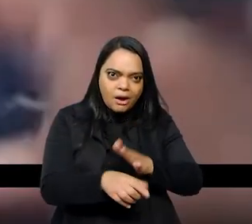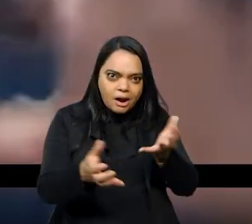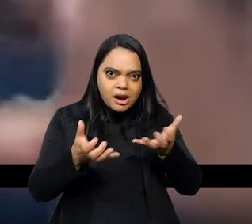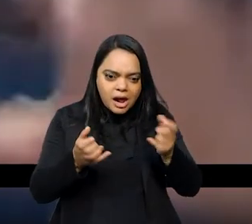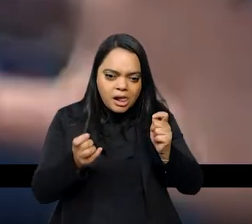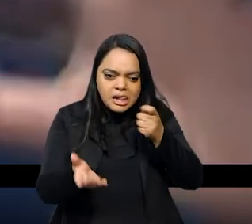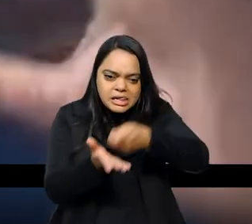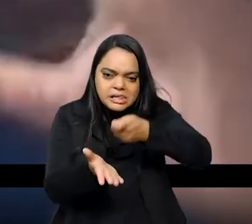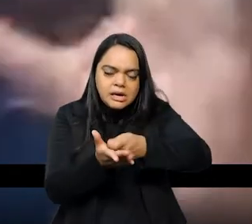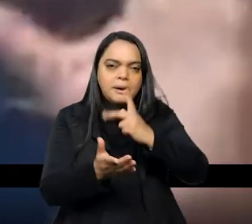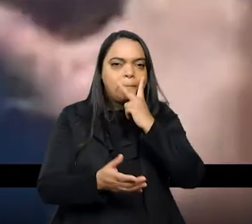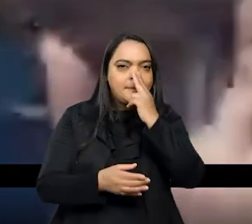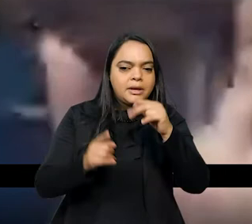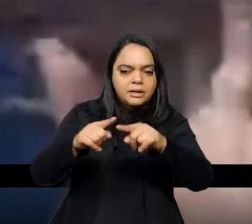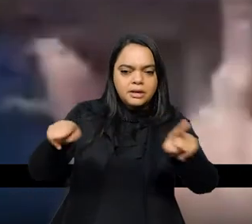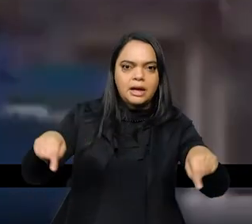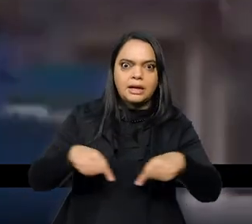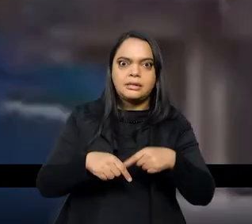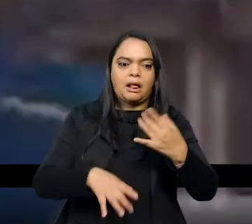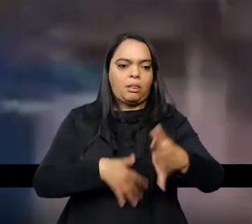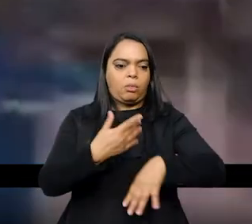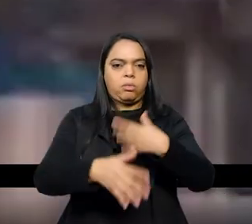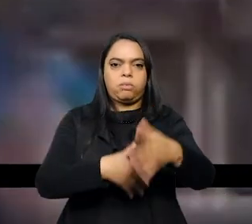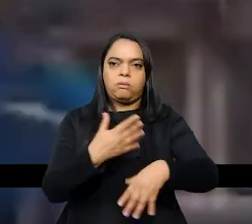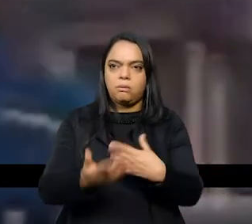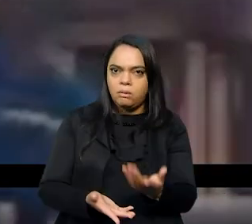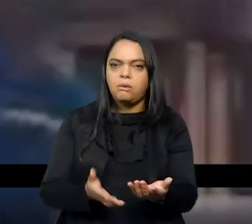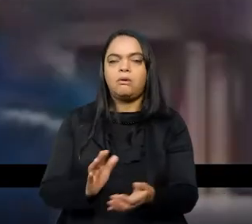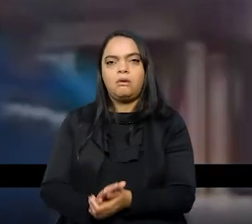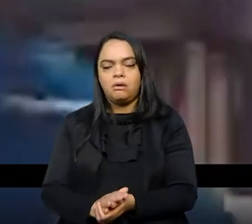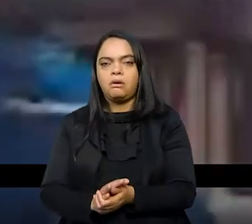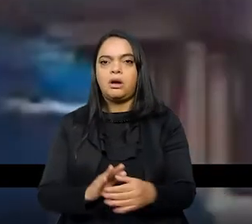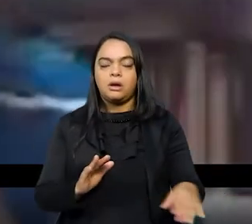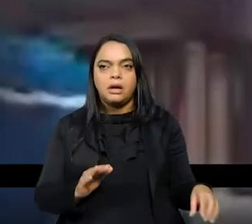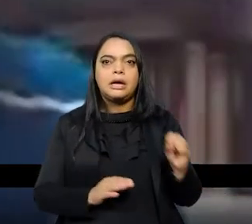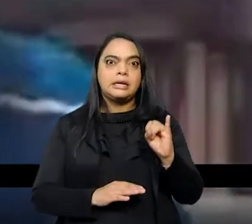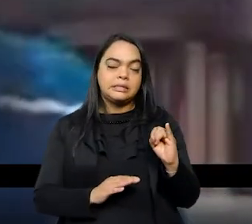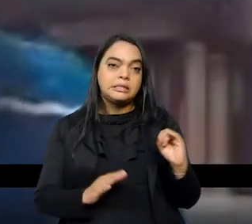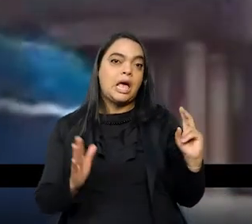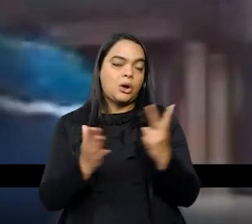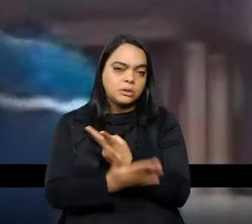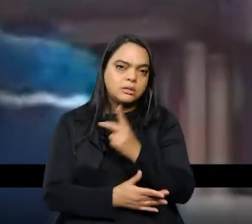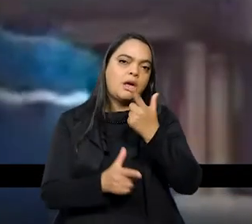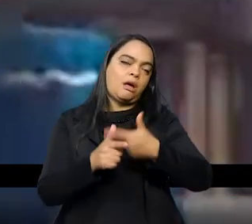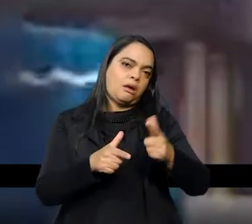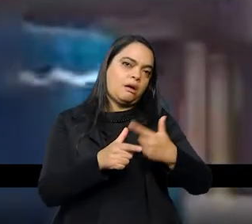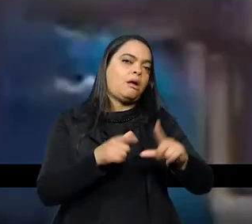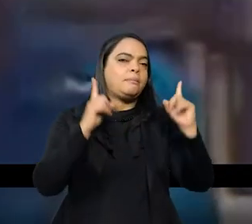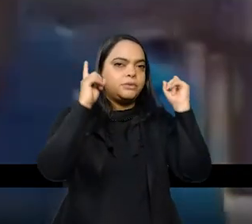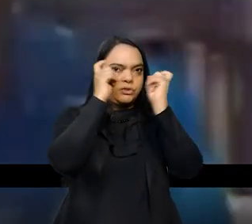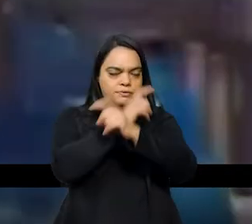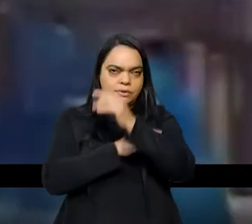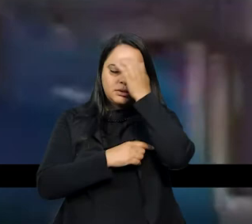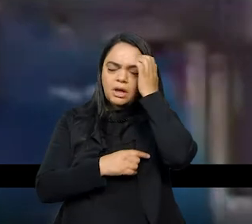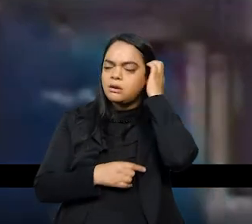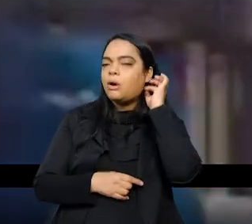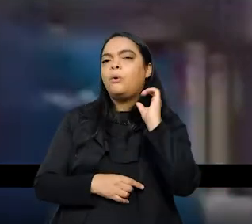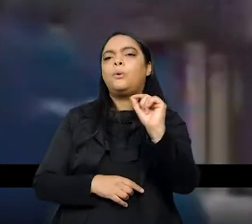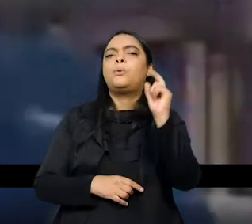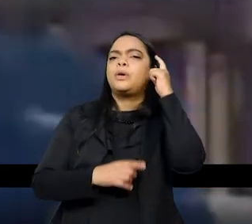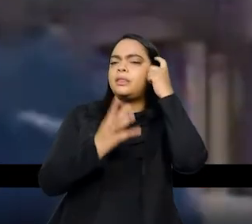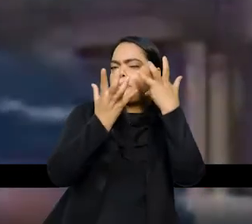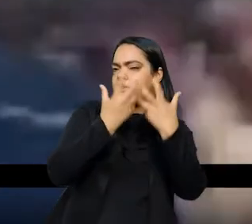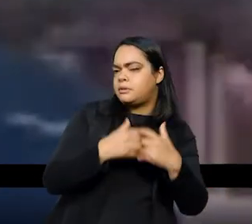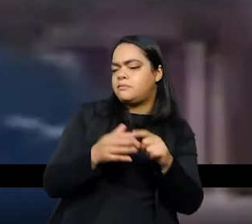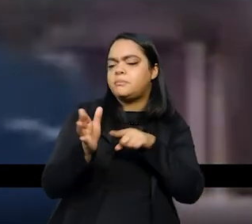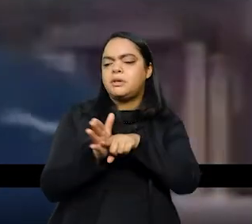vive um caldeirão. Eu acho que ao chegar aí, isso é complicado. Então, vamos pesquisar. O que está pensando aí? Vamos analisar, vamos